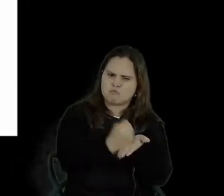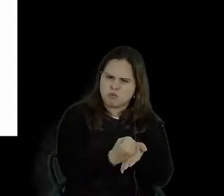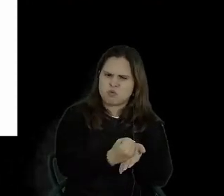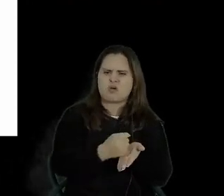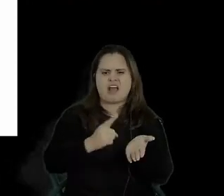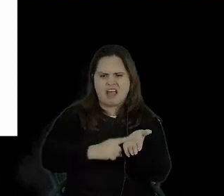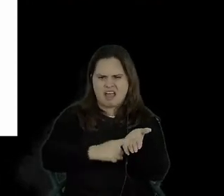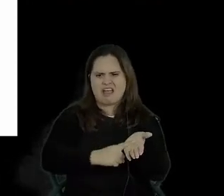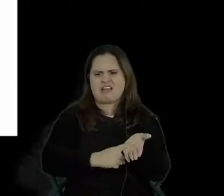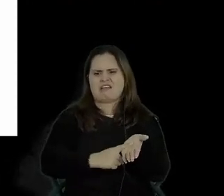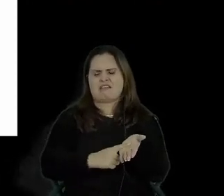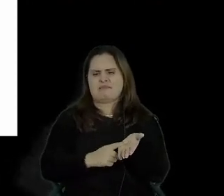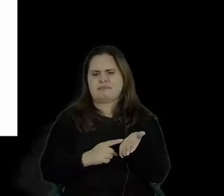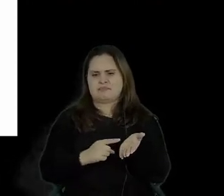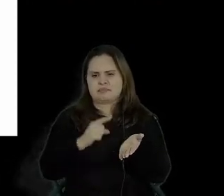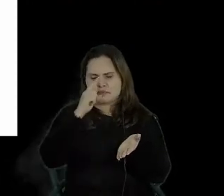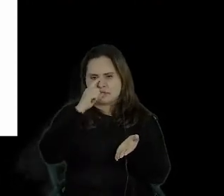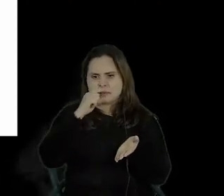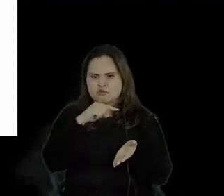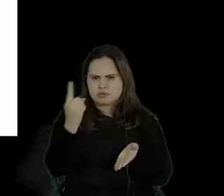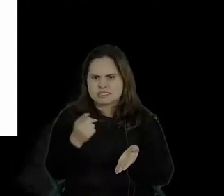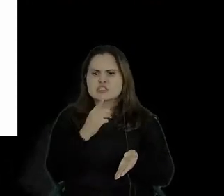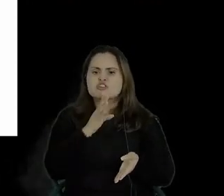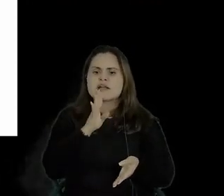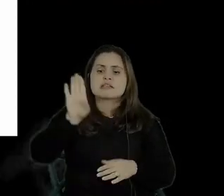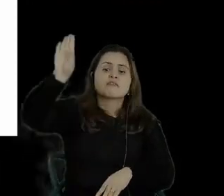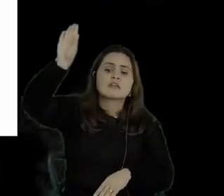publicadas. E quem daqui conhecia? Levanta a mão.